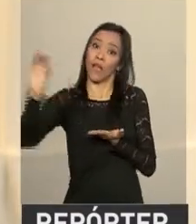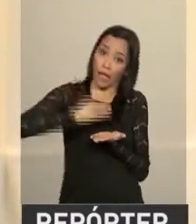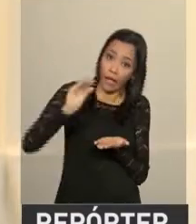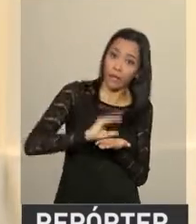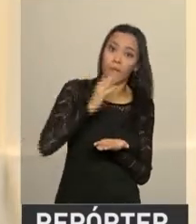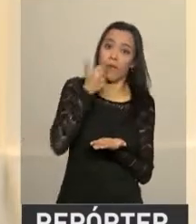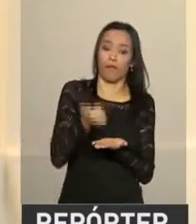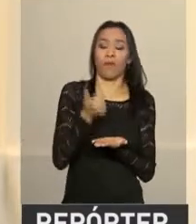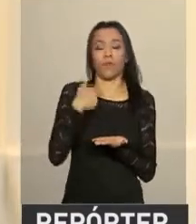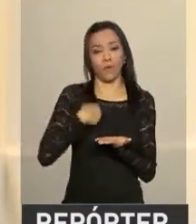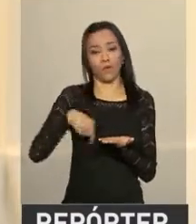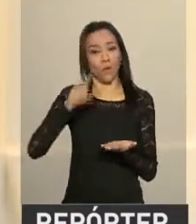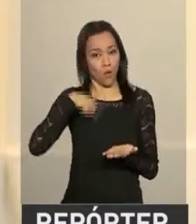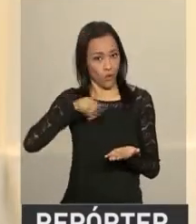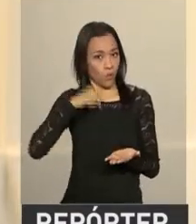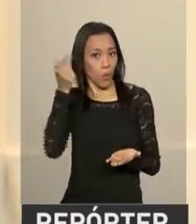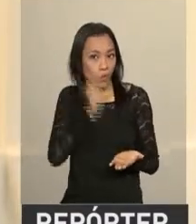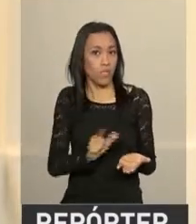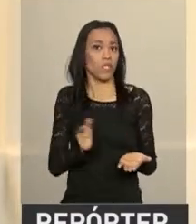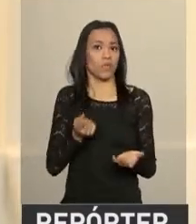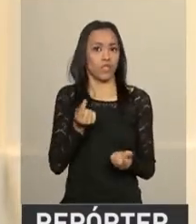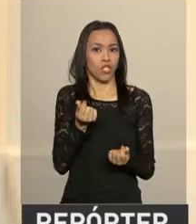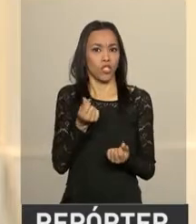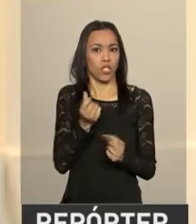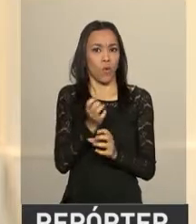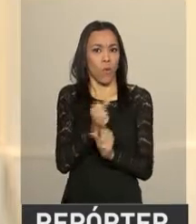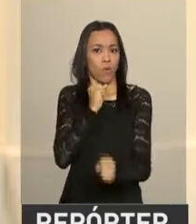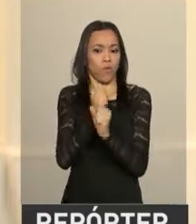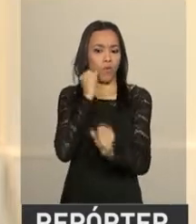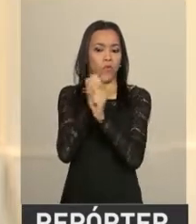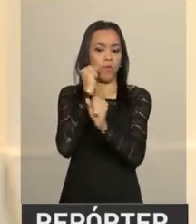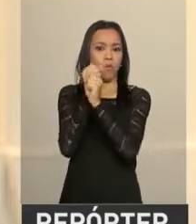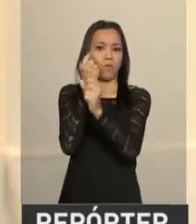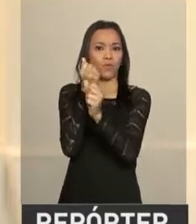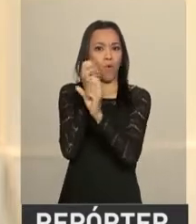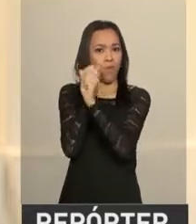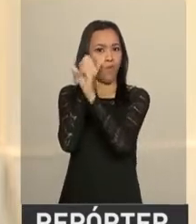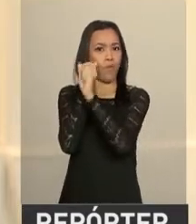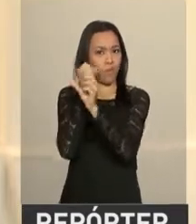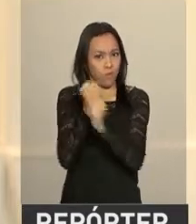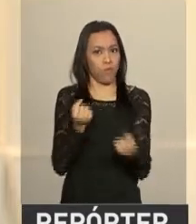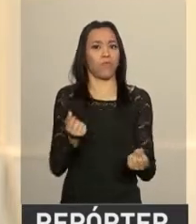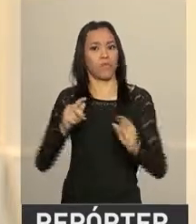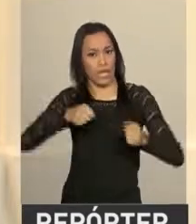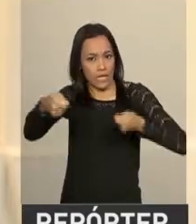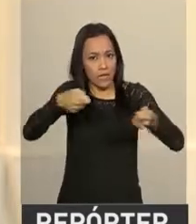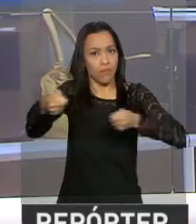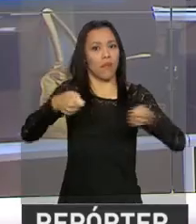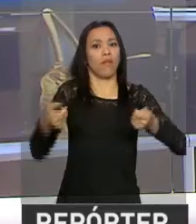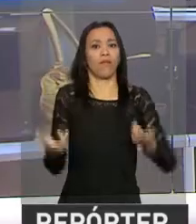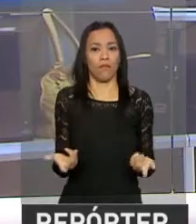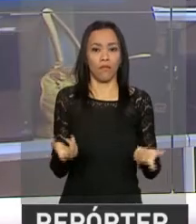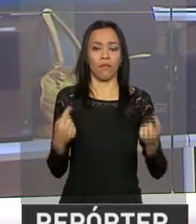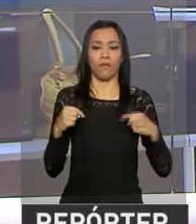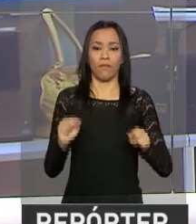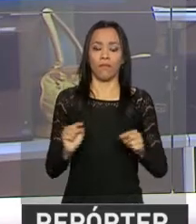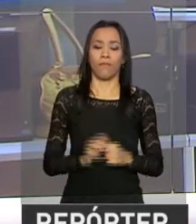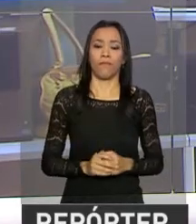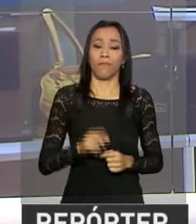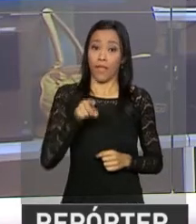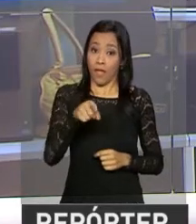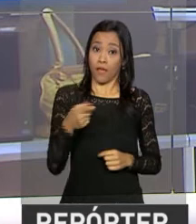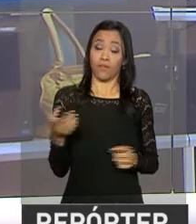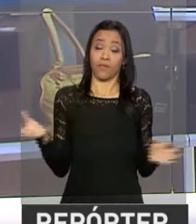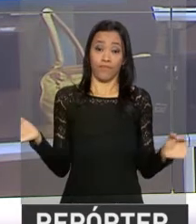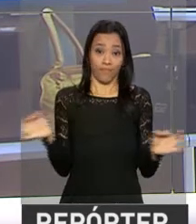vendendo com lucro e significa que nós temos tendência de ter as nossas finanças e equilibrados esta